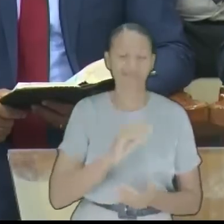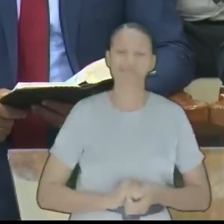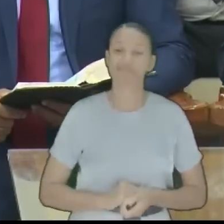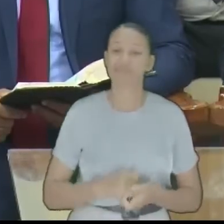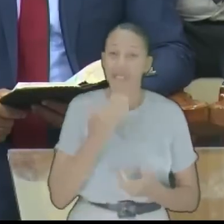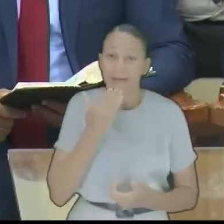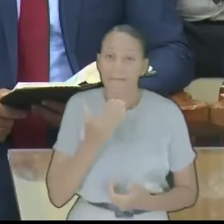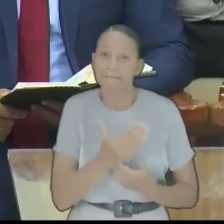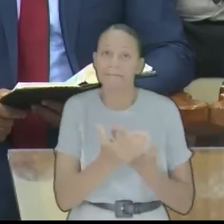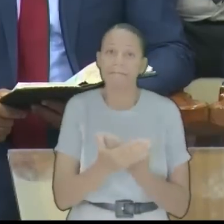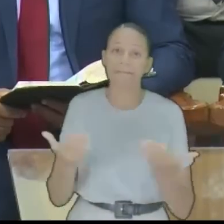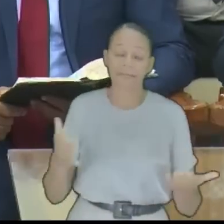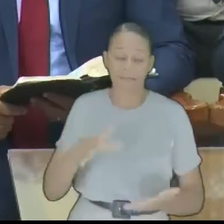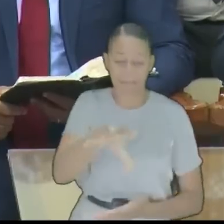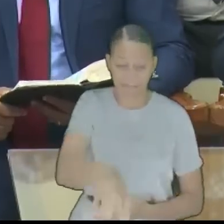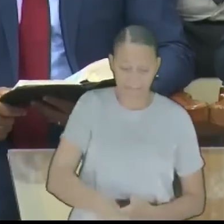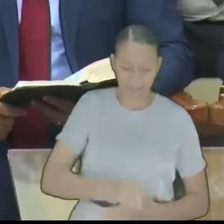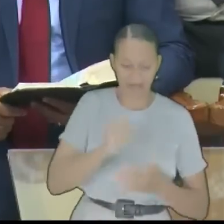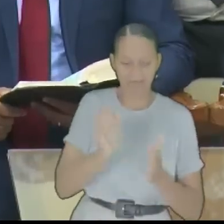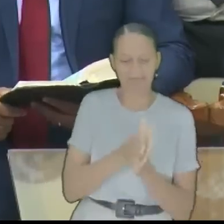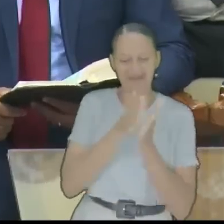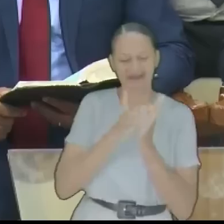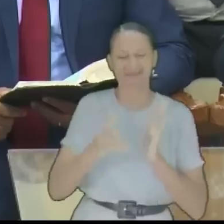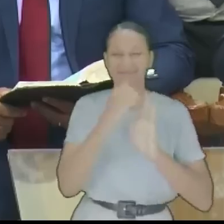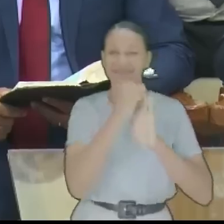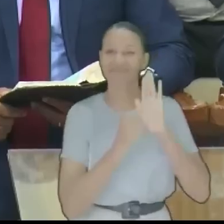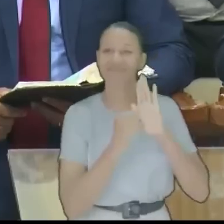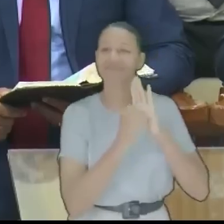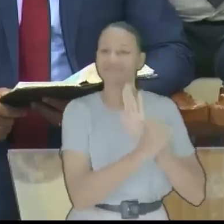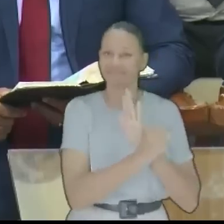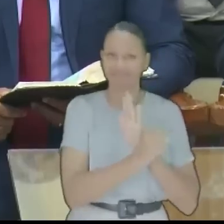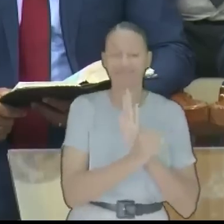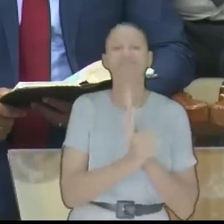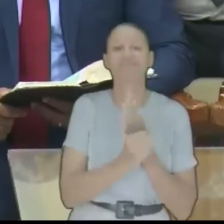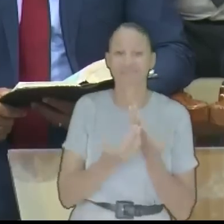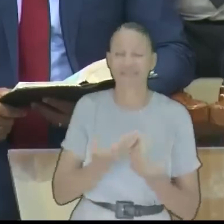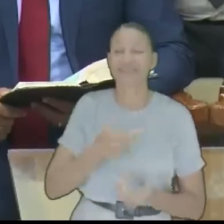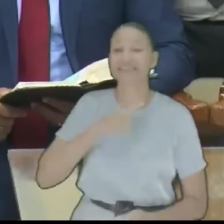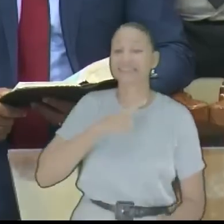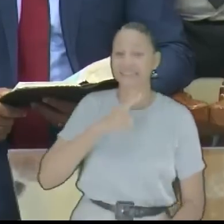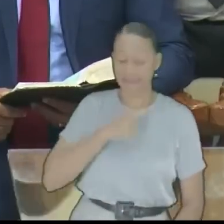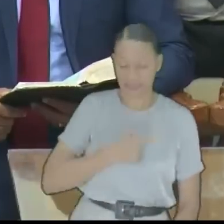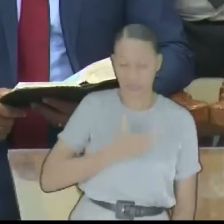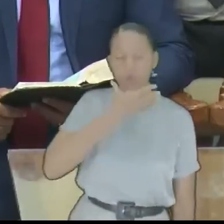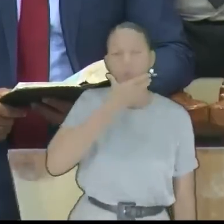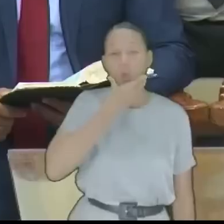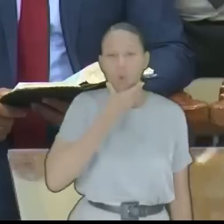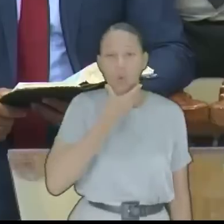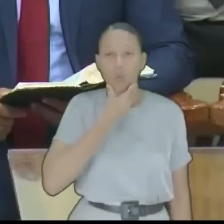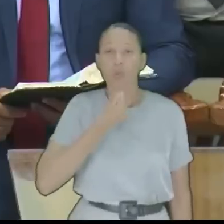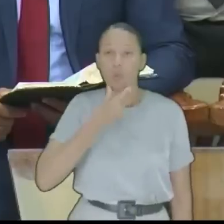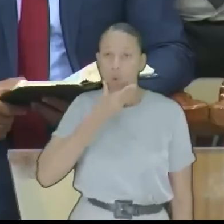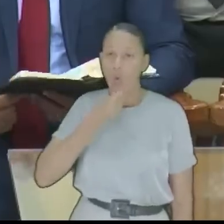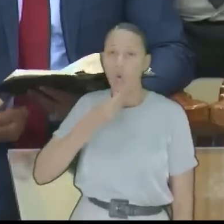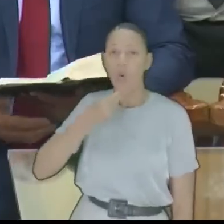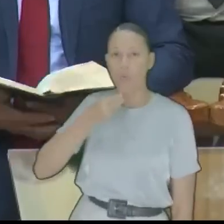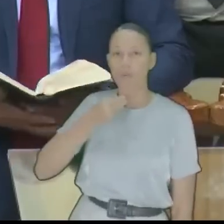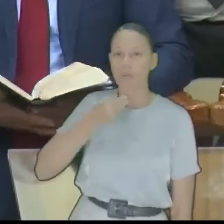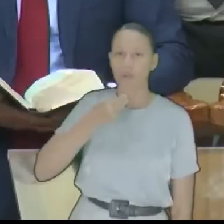eu pediria que abríssemos a Sagrada Escritura em uma profecia messiânica no profeta